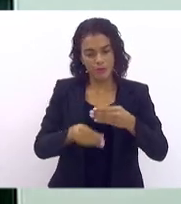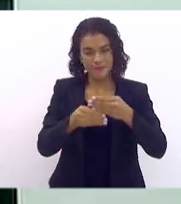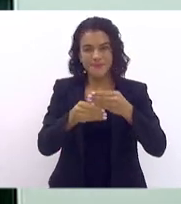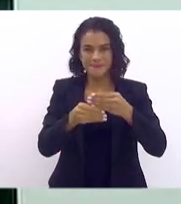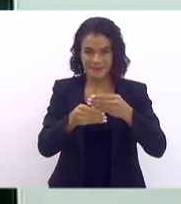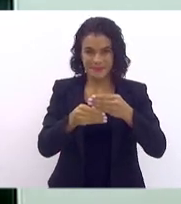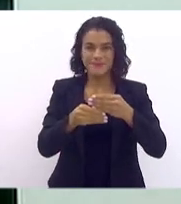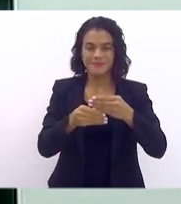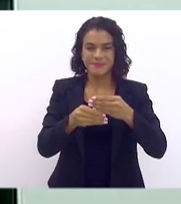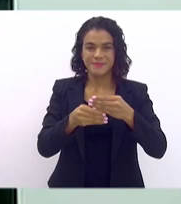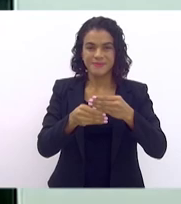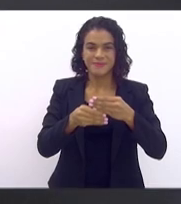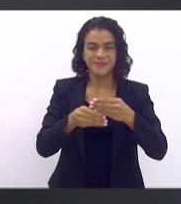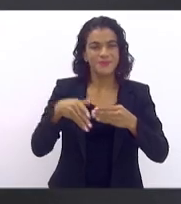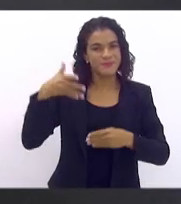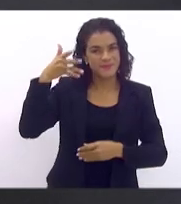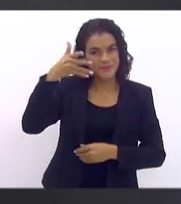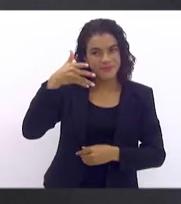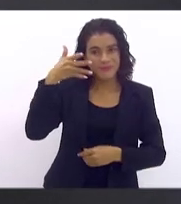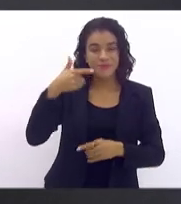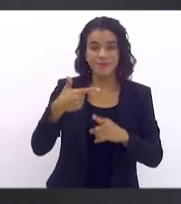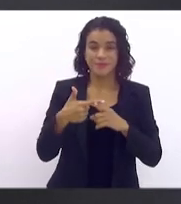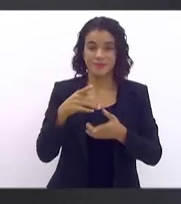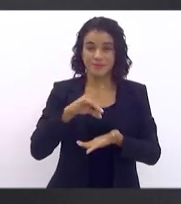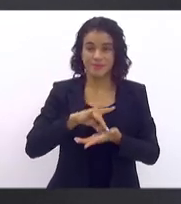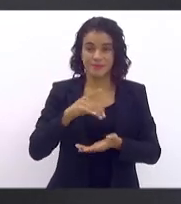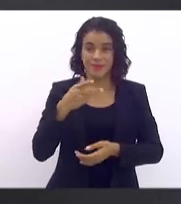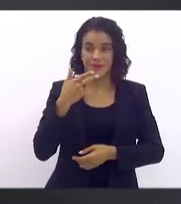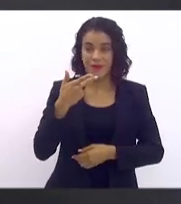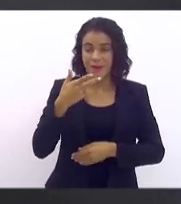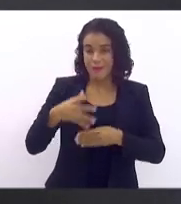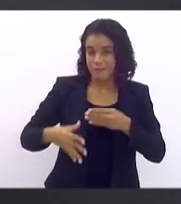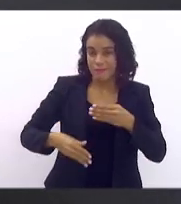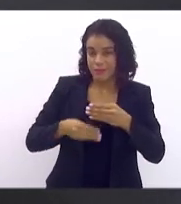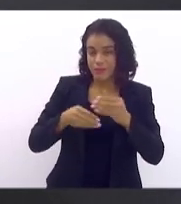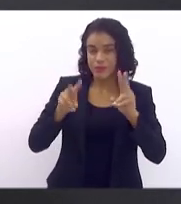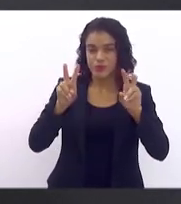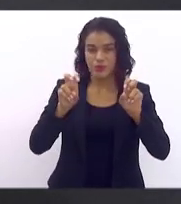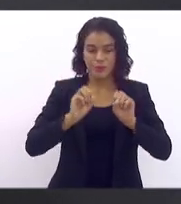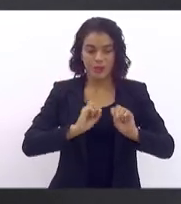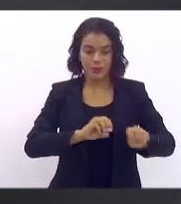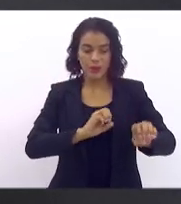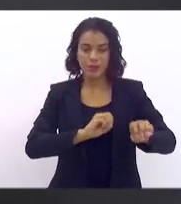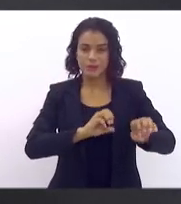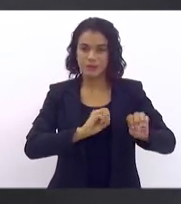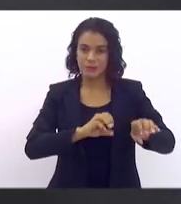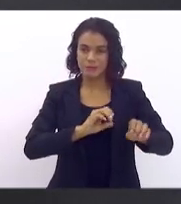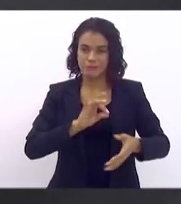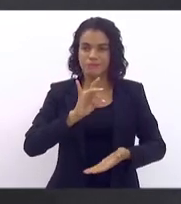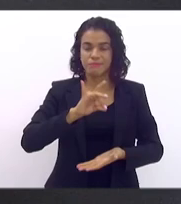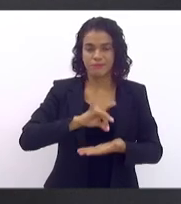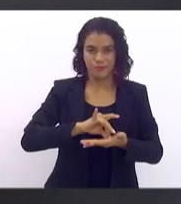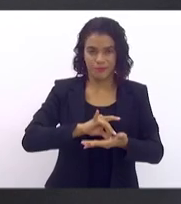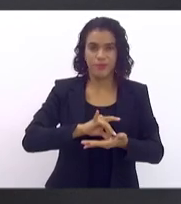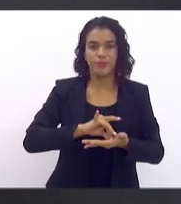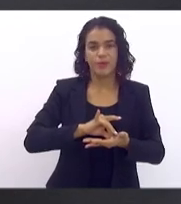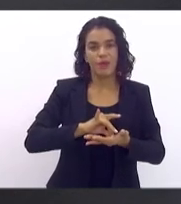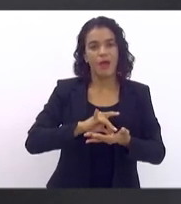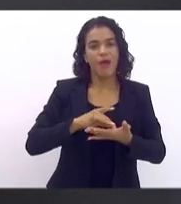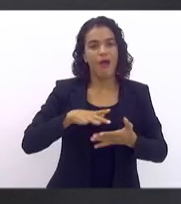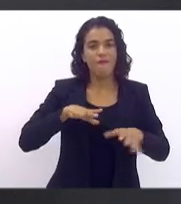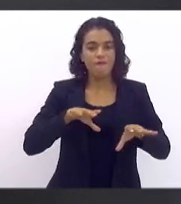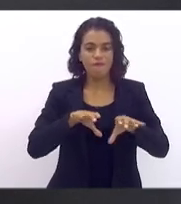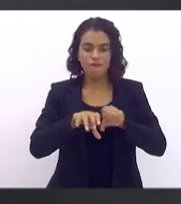colocou aí, porque, na verdade, quando a senhora coloca a questão da educação, efetivamente o magistério